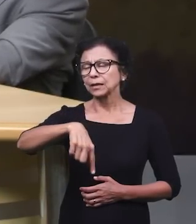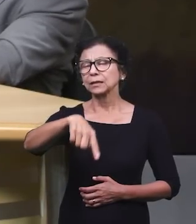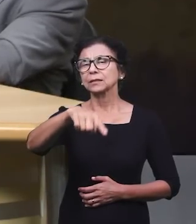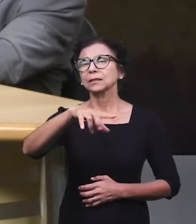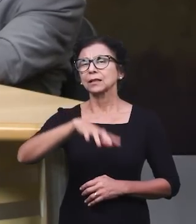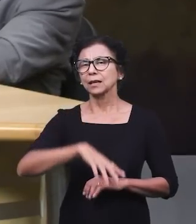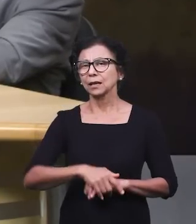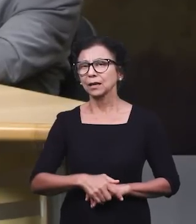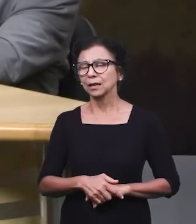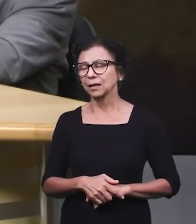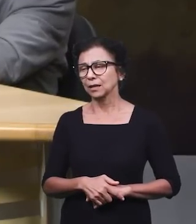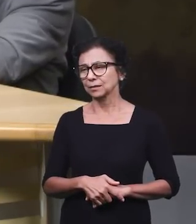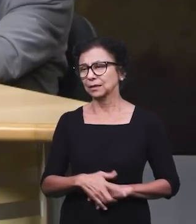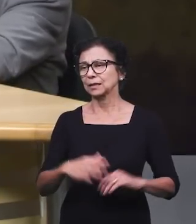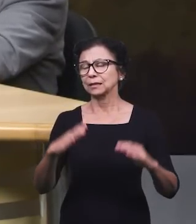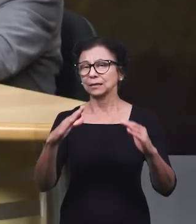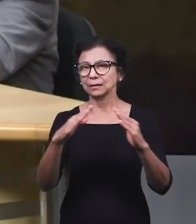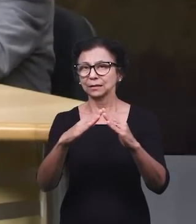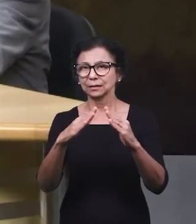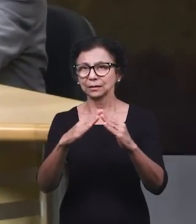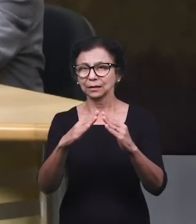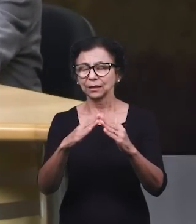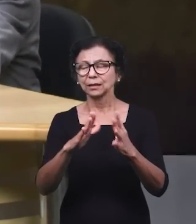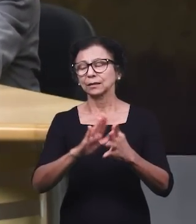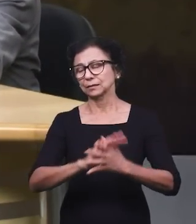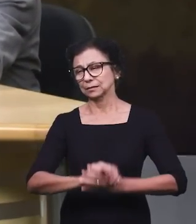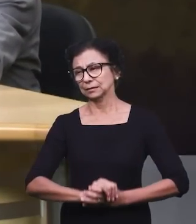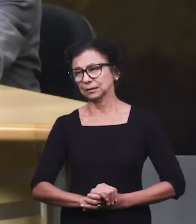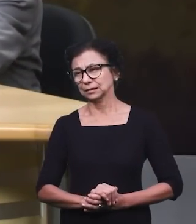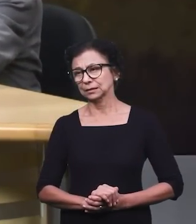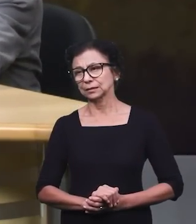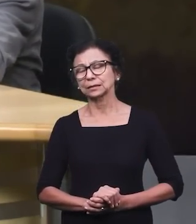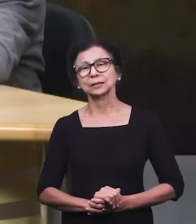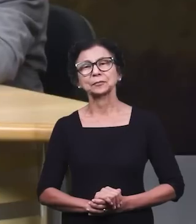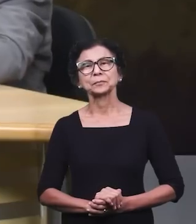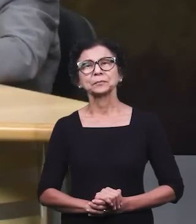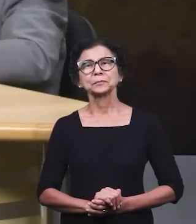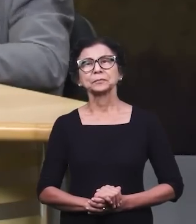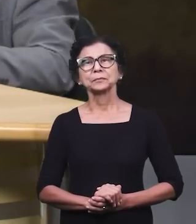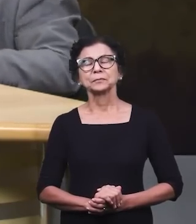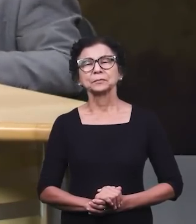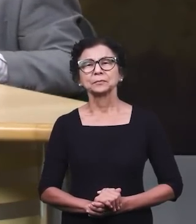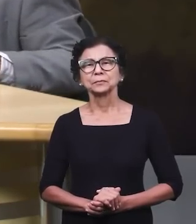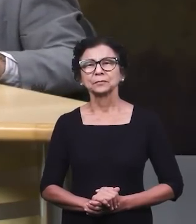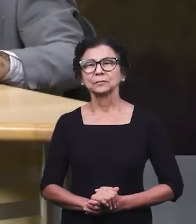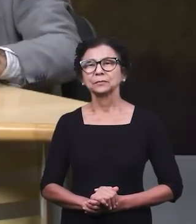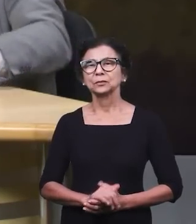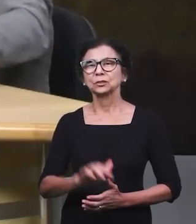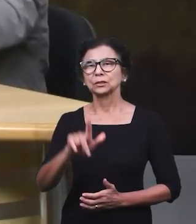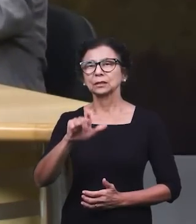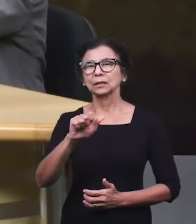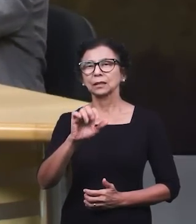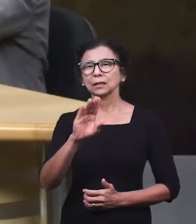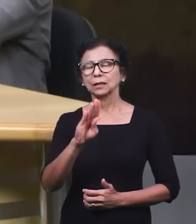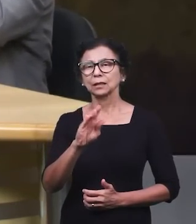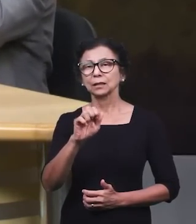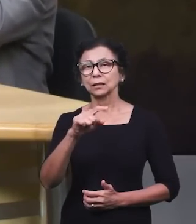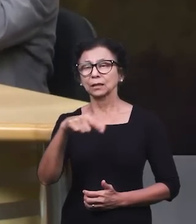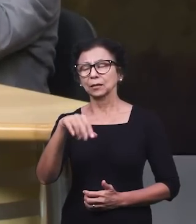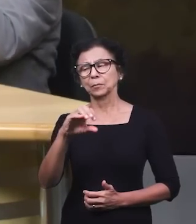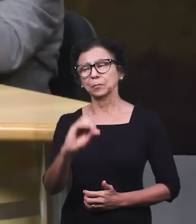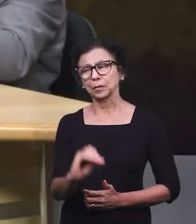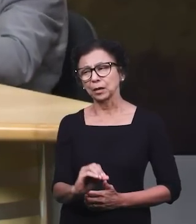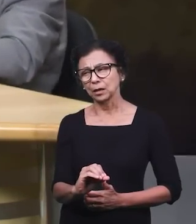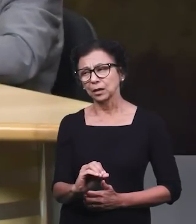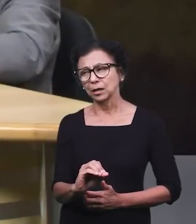fazer o guisado. E as escolhas que Esaú fez das mulheres da terra. Abraão sabia, Abraão viajou por aquilo tudo, ele sabia